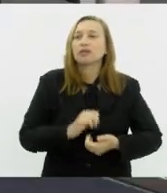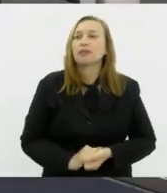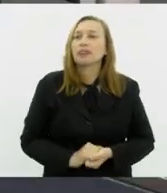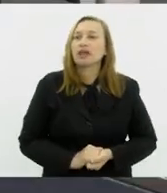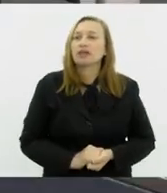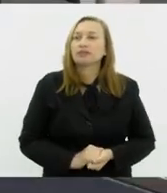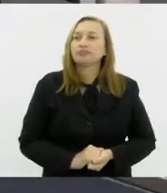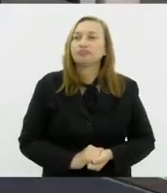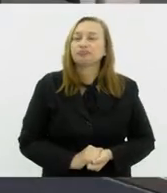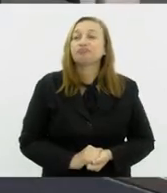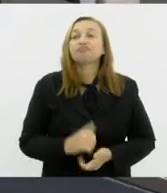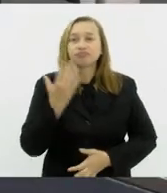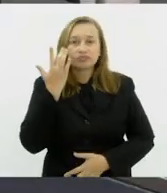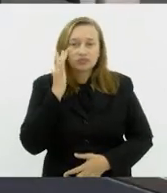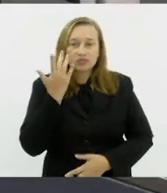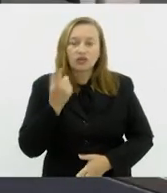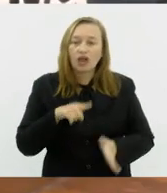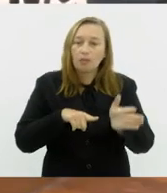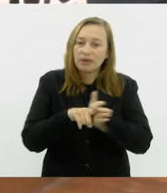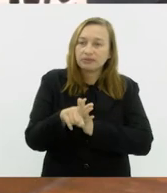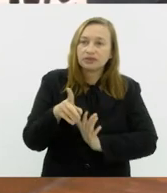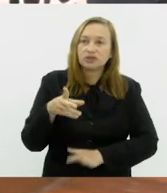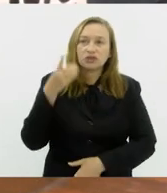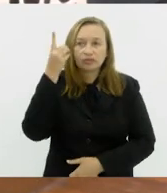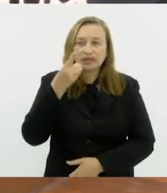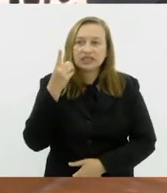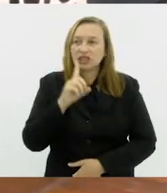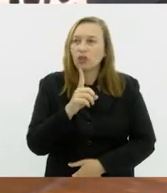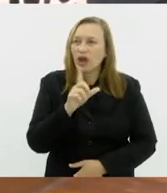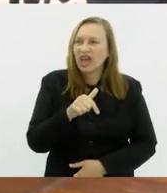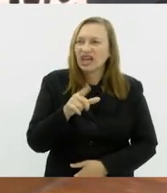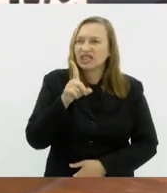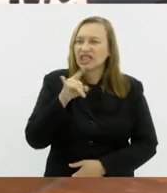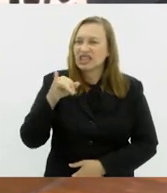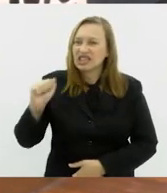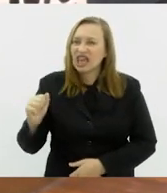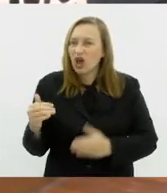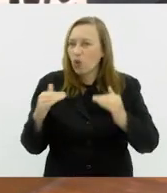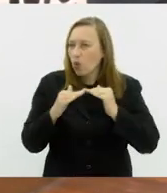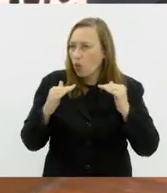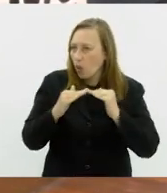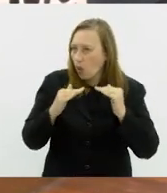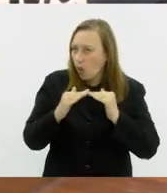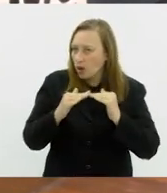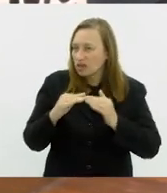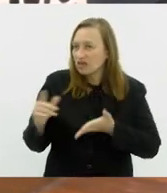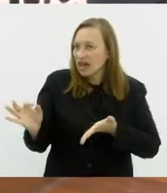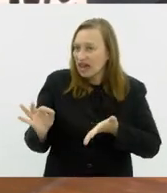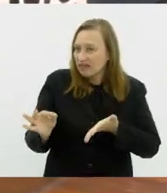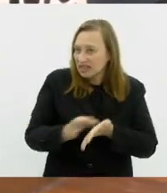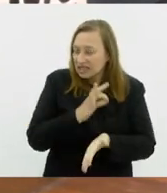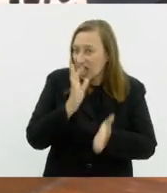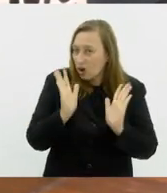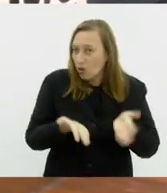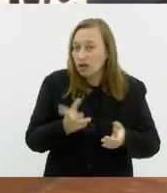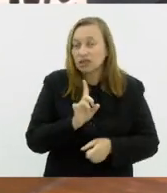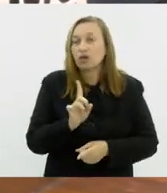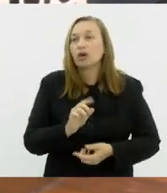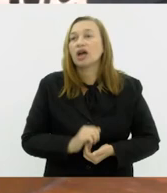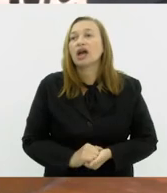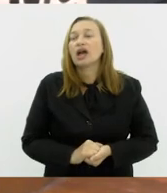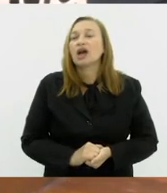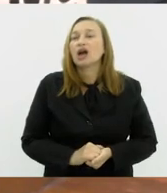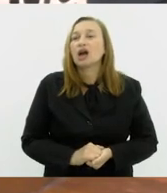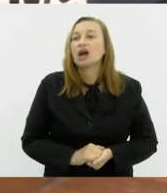que não... Né, eu acho que a pergunta do deputado não é que assim o DECEA concorda com isso aqui, você vai assinar isso agora, né, mas até porque,